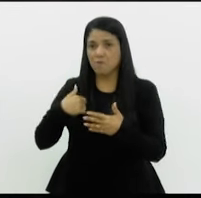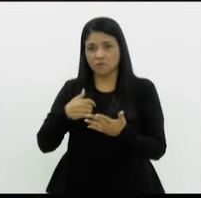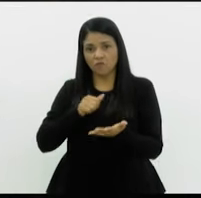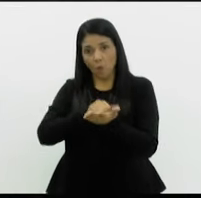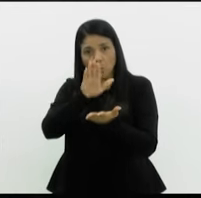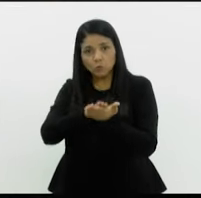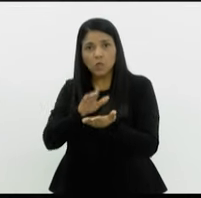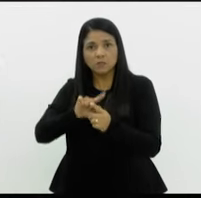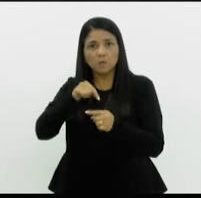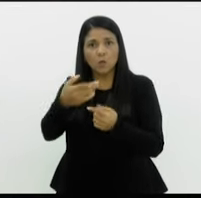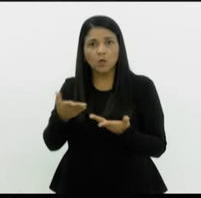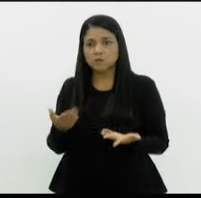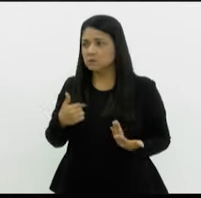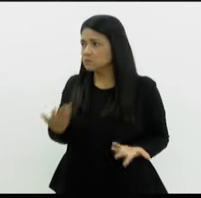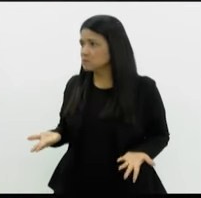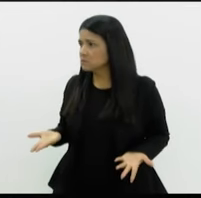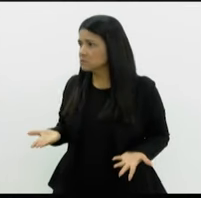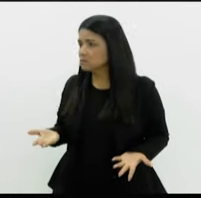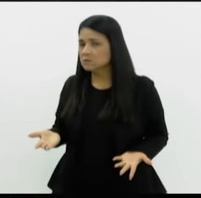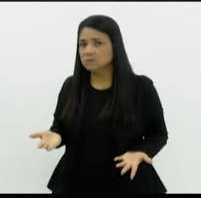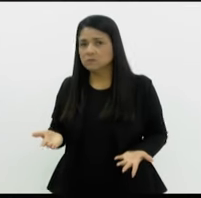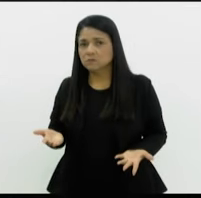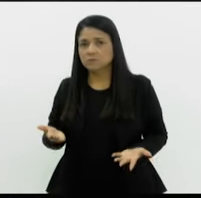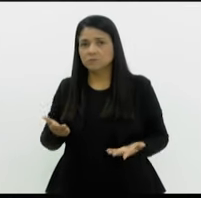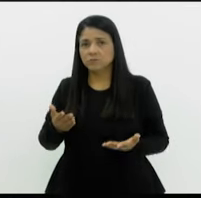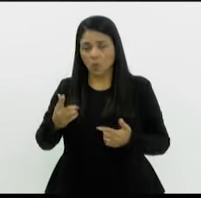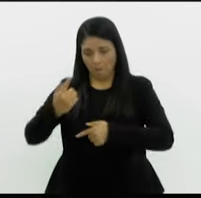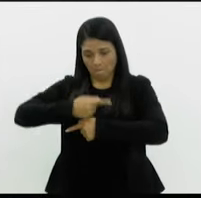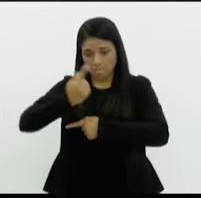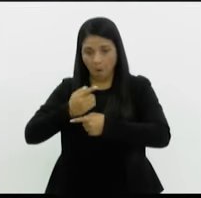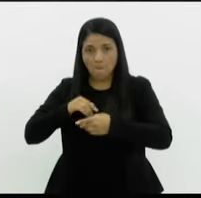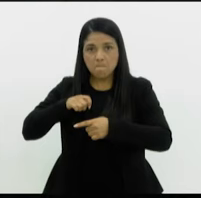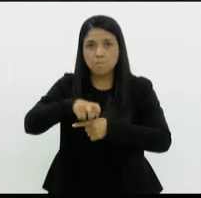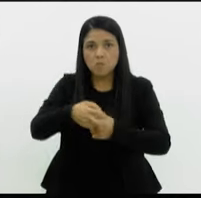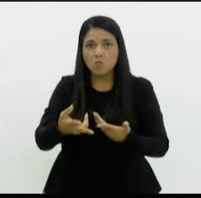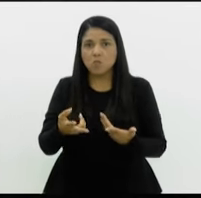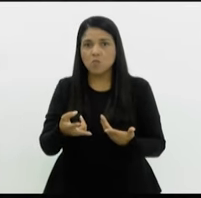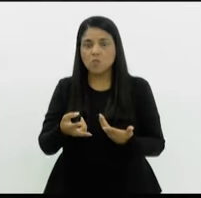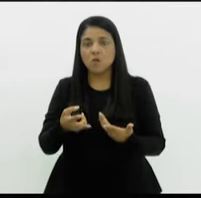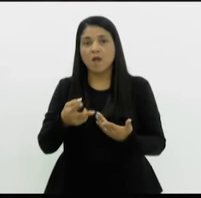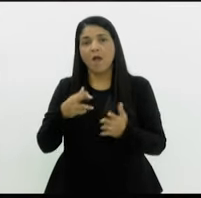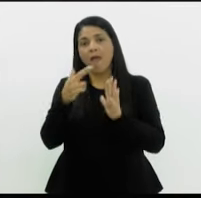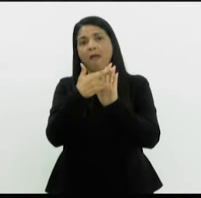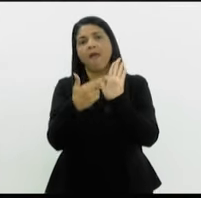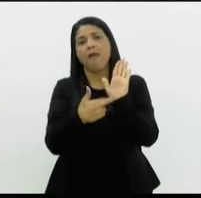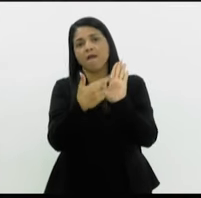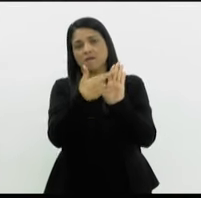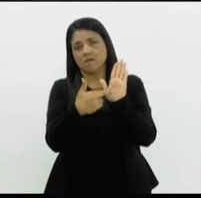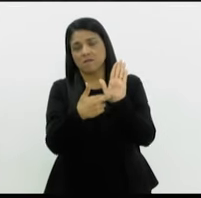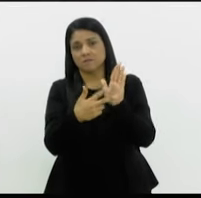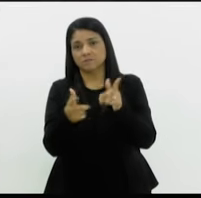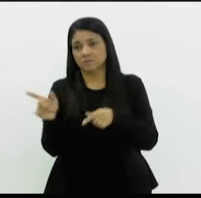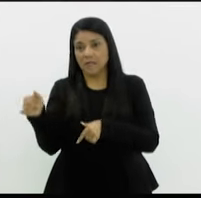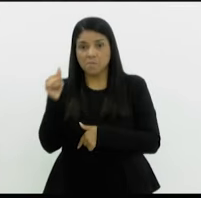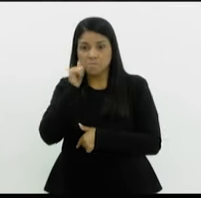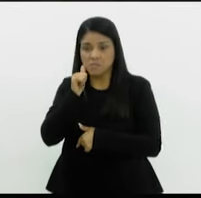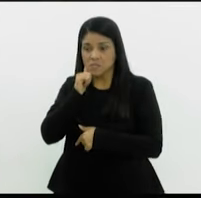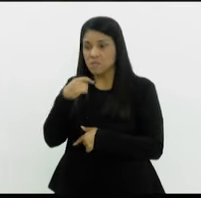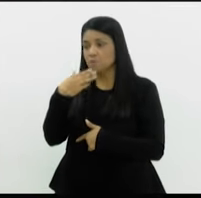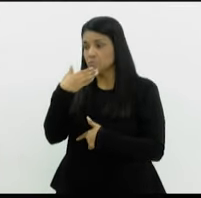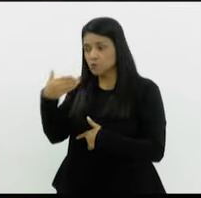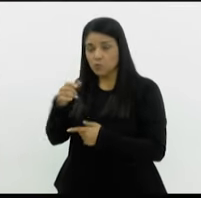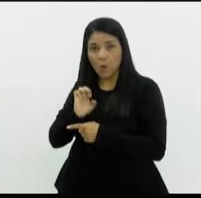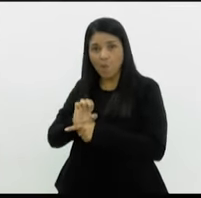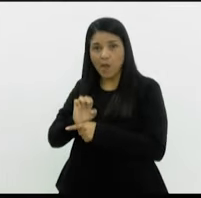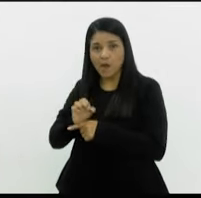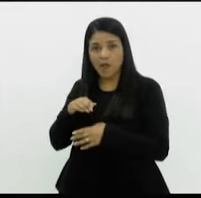notificado posteriormente por evasão. Não, mas é a regra. Ué, mas a menina mandou parar aqui. Ele falou